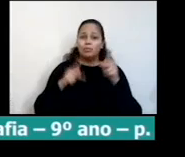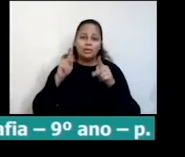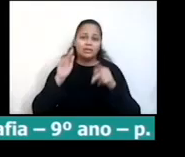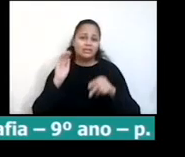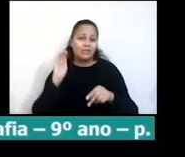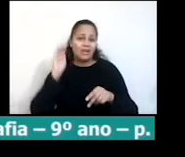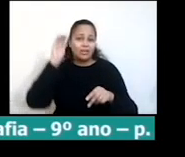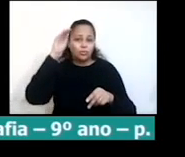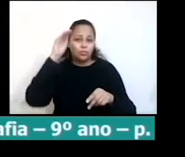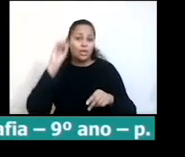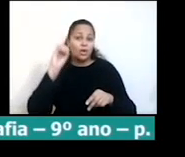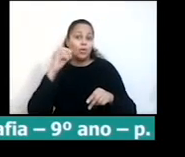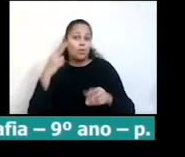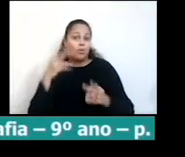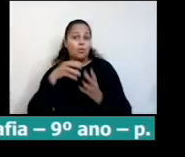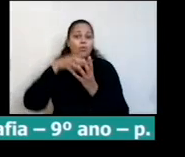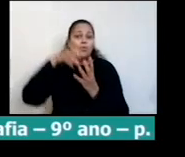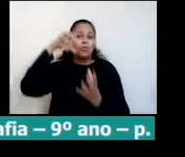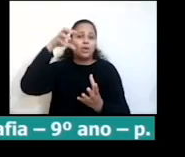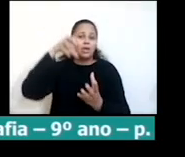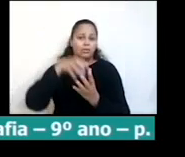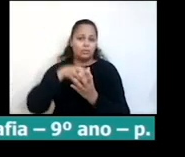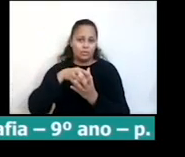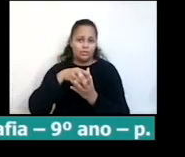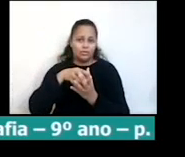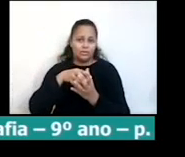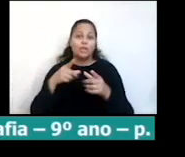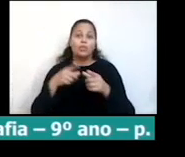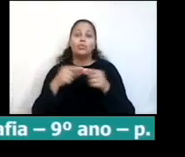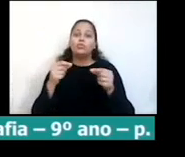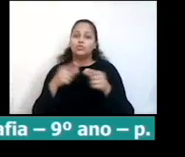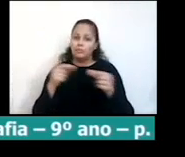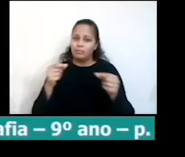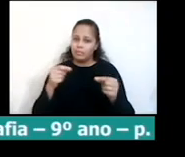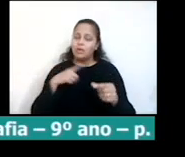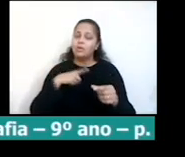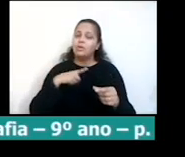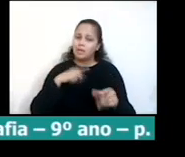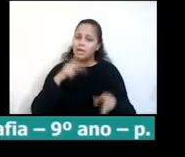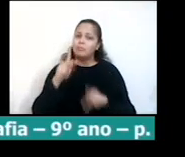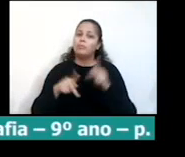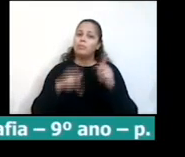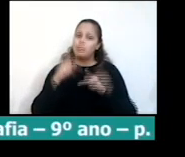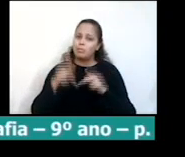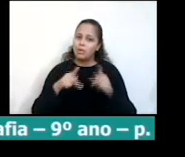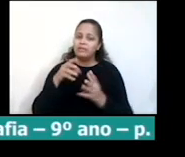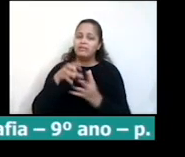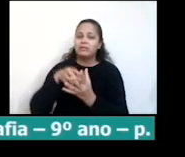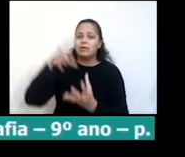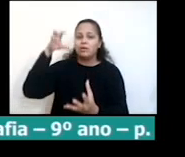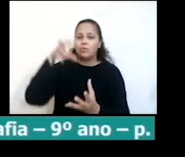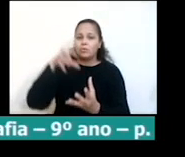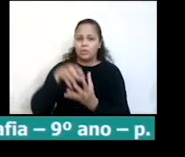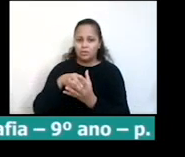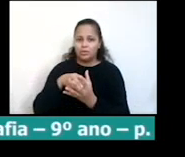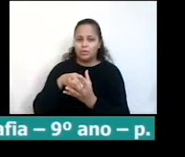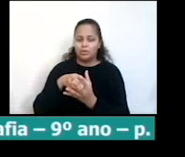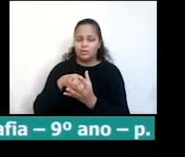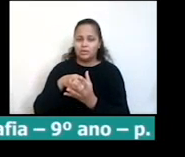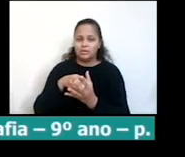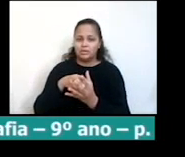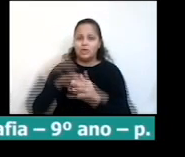adulta ou idosa. No caso do Japão, nós temos aí uma população idosa, né? Porque o topo ali da pirâmide é a região em que se